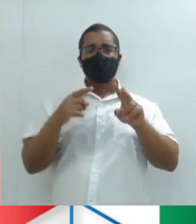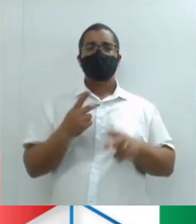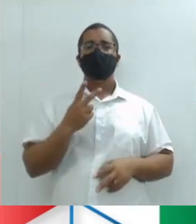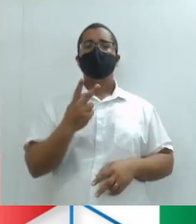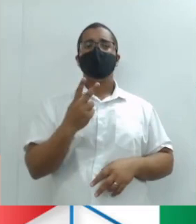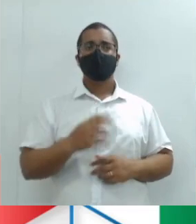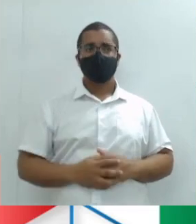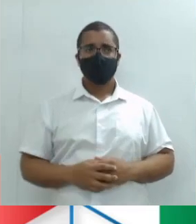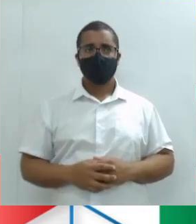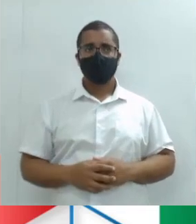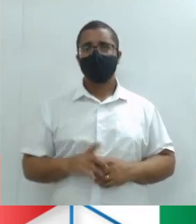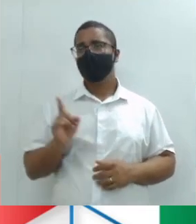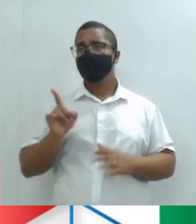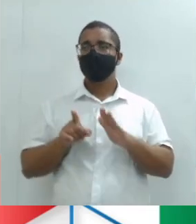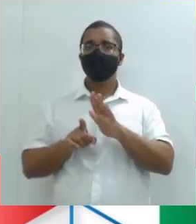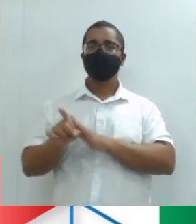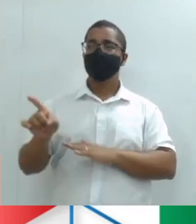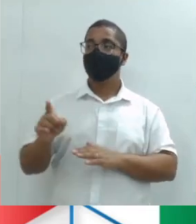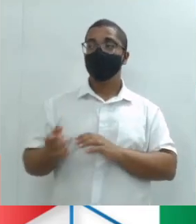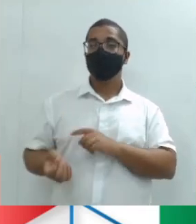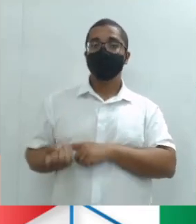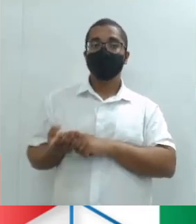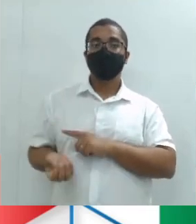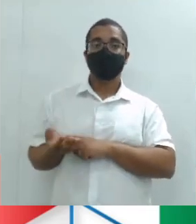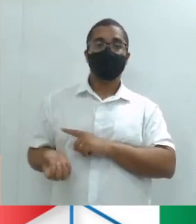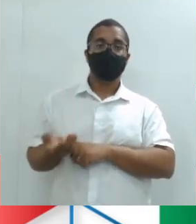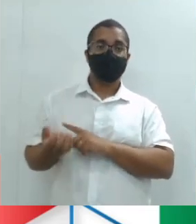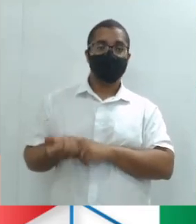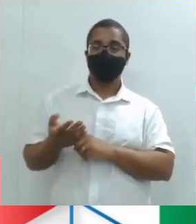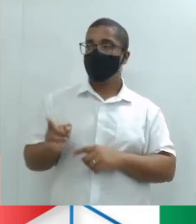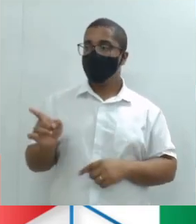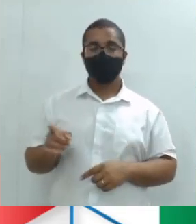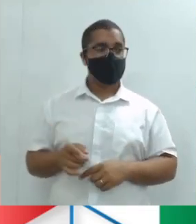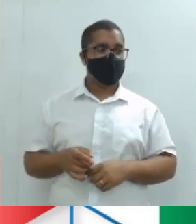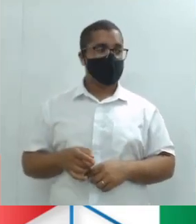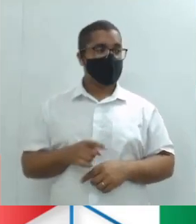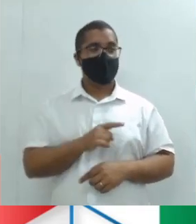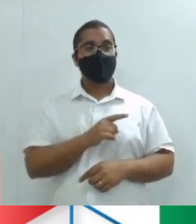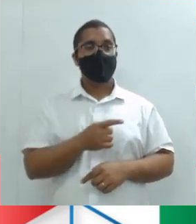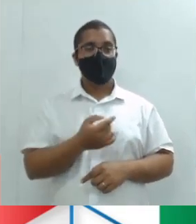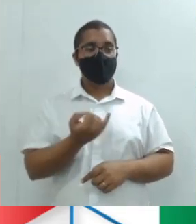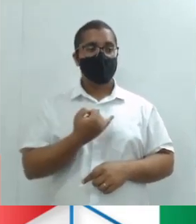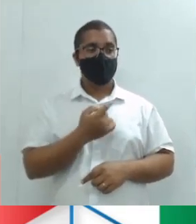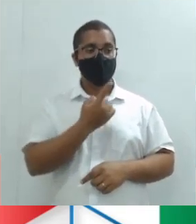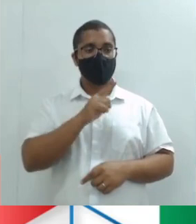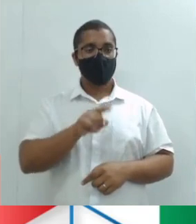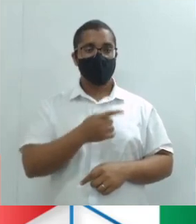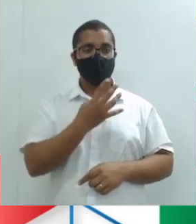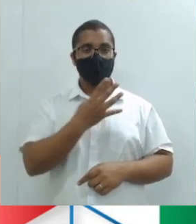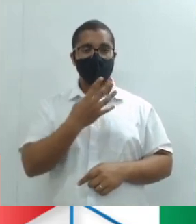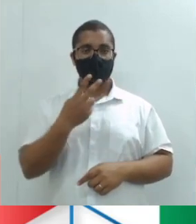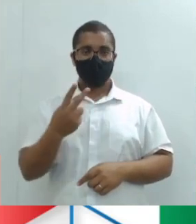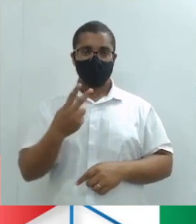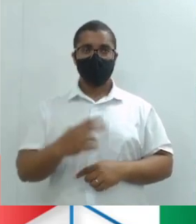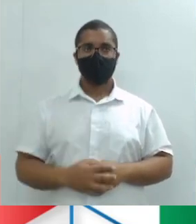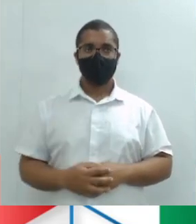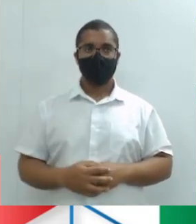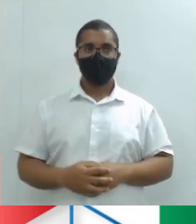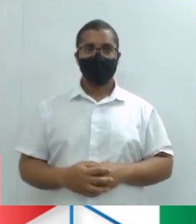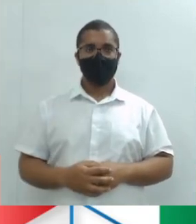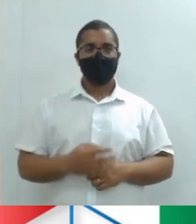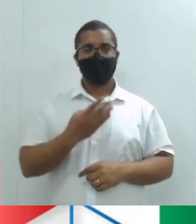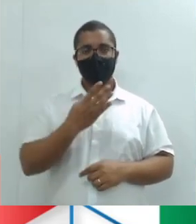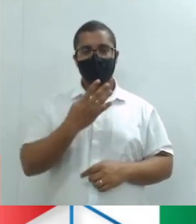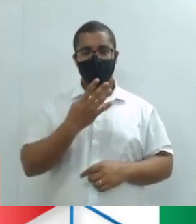2? Aí pedindo fila aí, o amigo, o aluno disse, o colega disse 1,42,